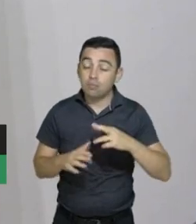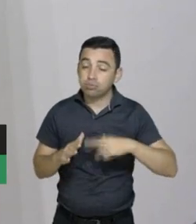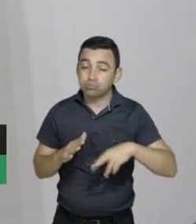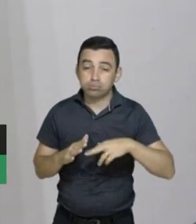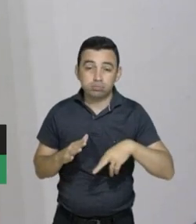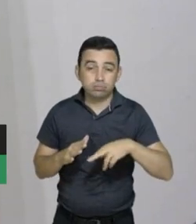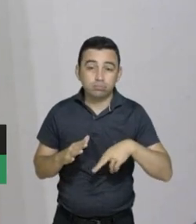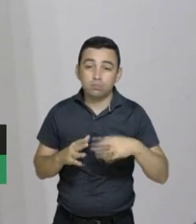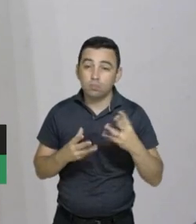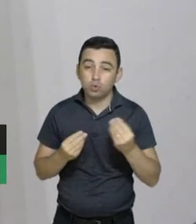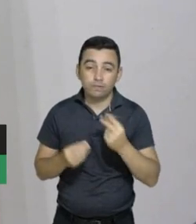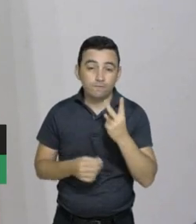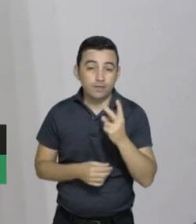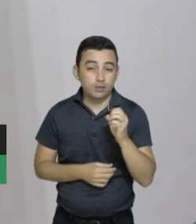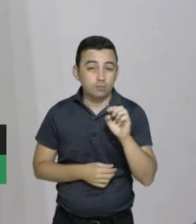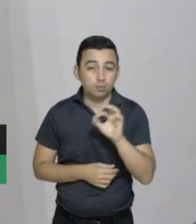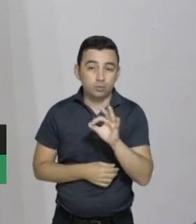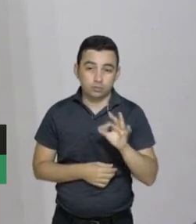quase 20%